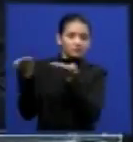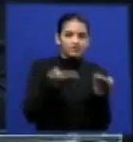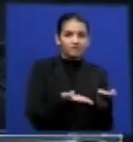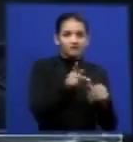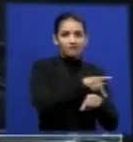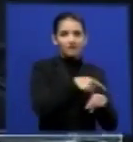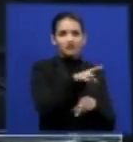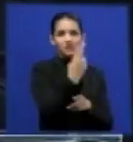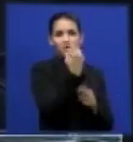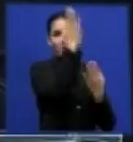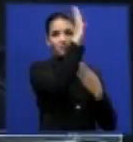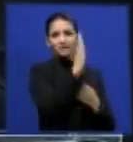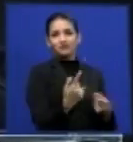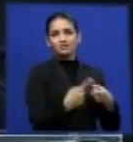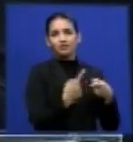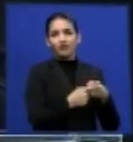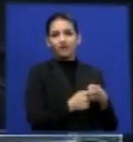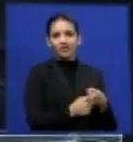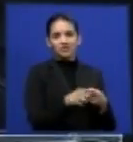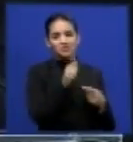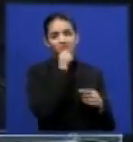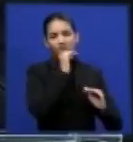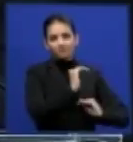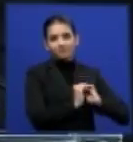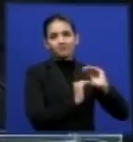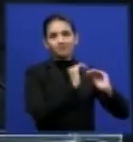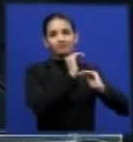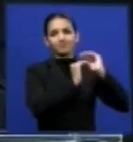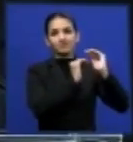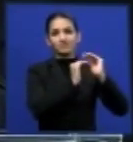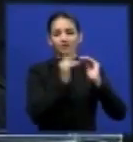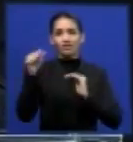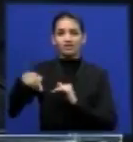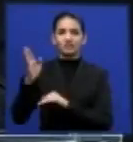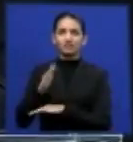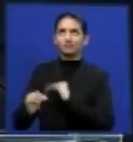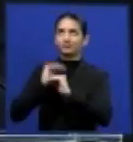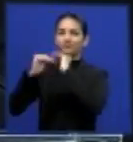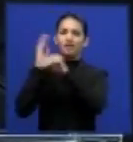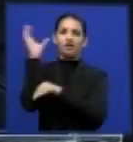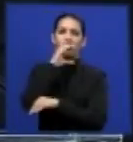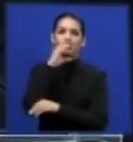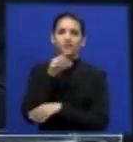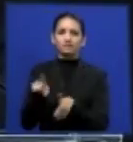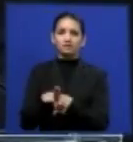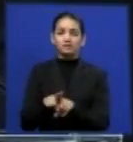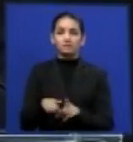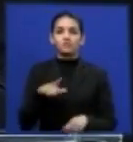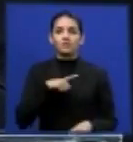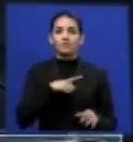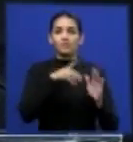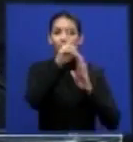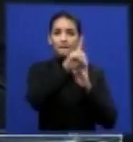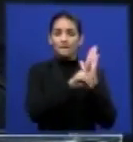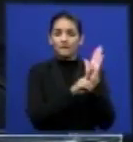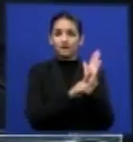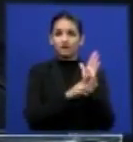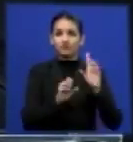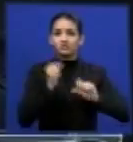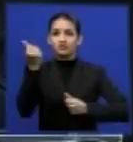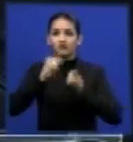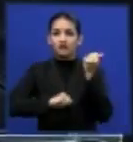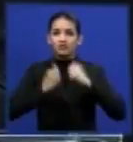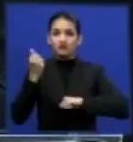nosso é uma destinação praticamente sem custo para esse país existe inclusive uma declaração da indústria de reciclagem de